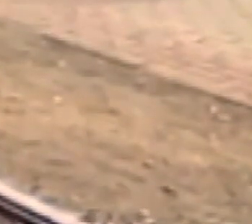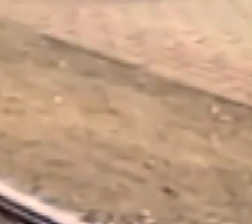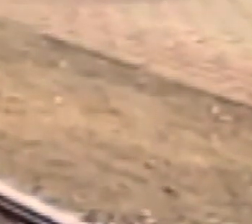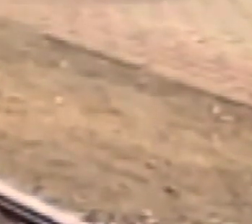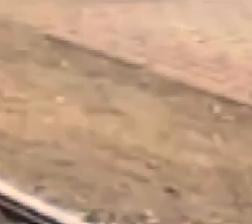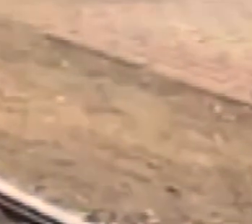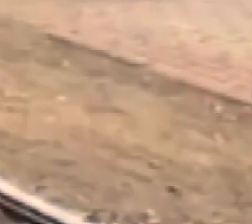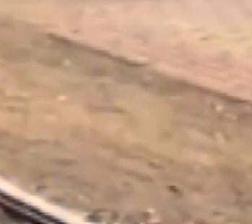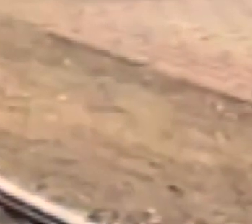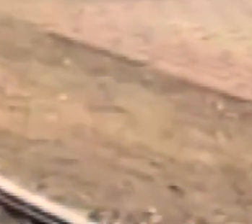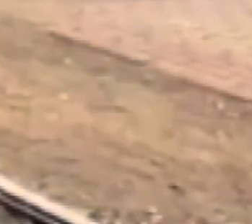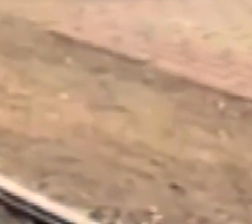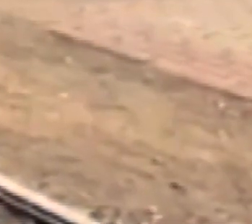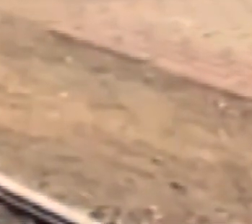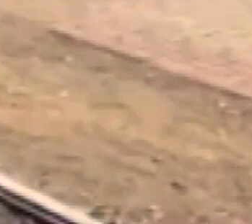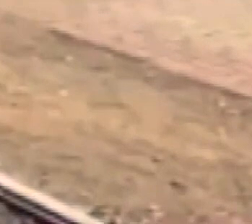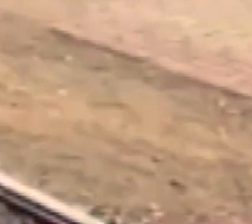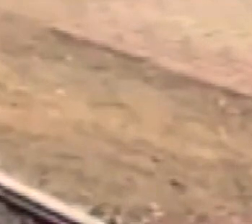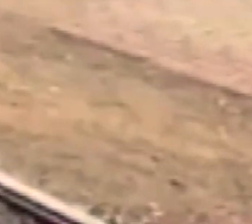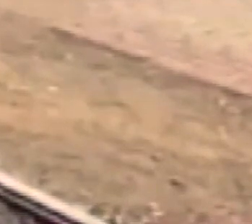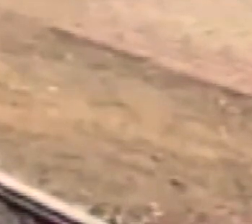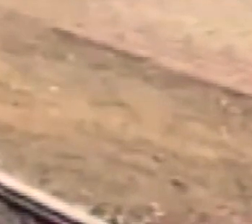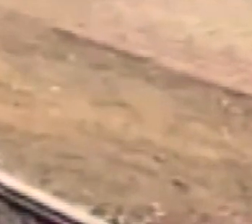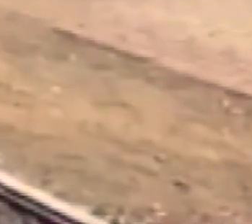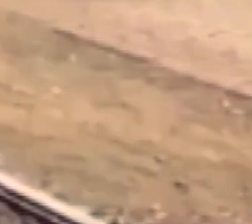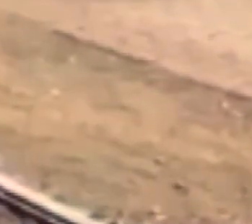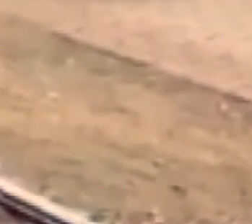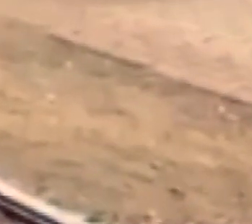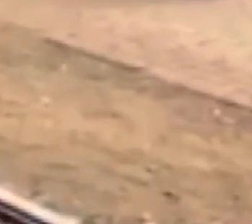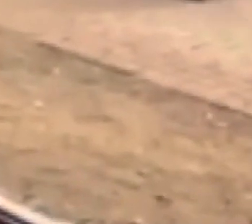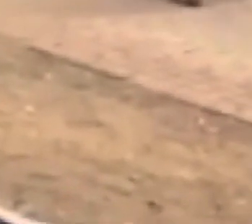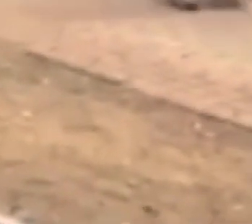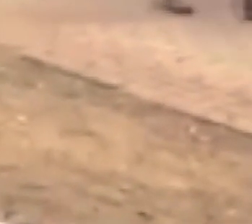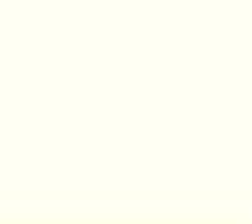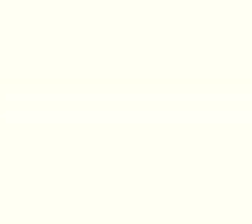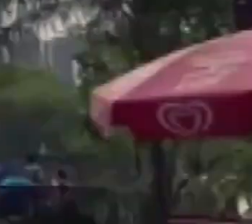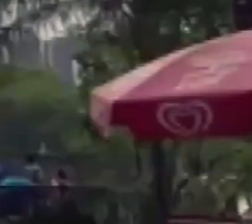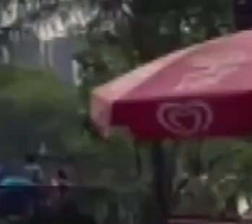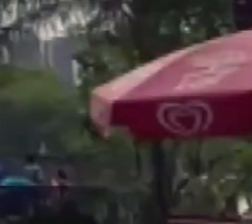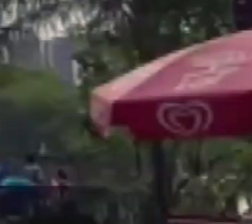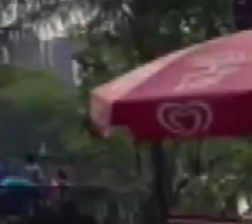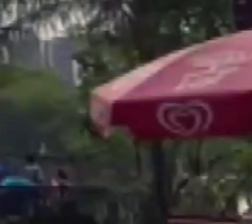Espero vocês. Vem? Tchau!